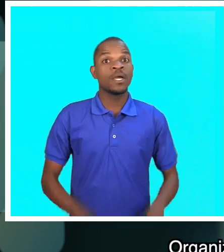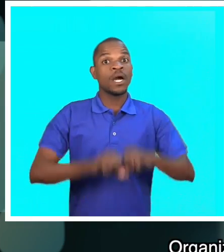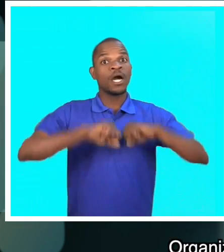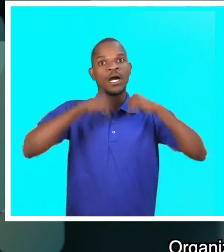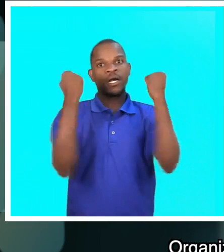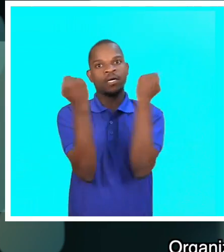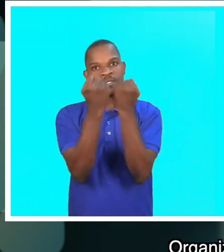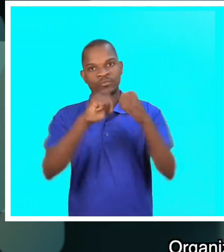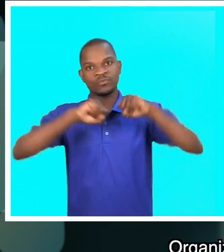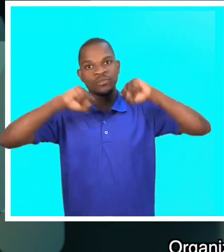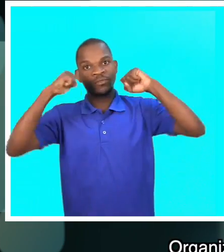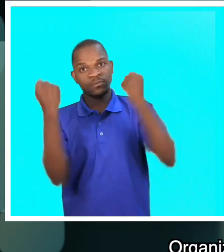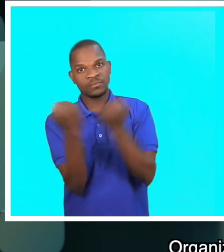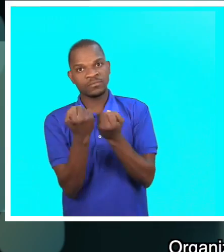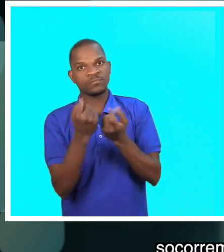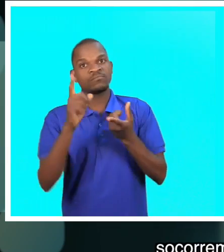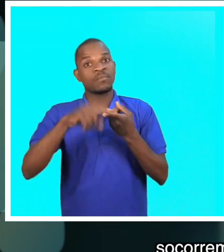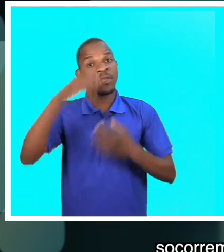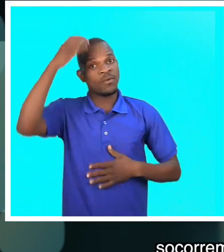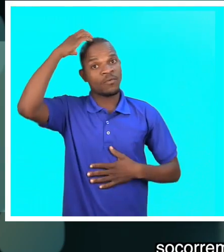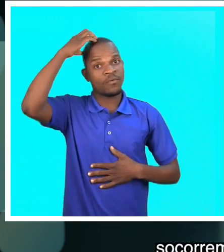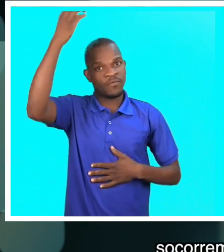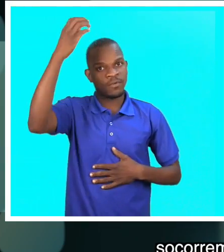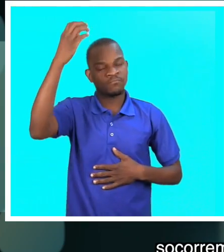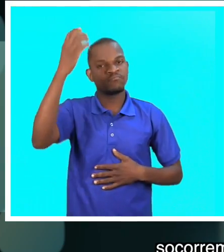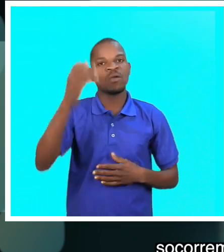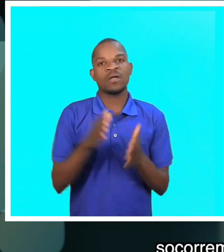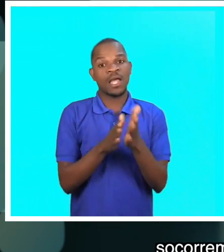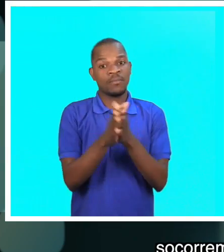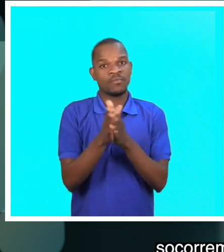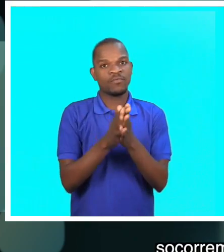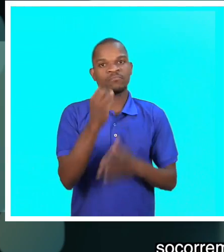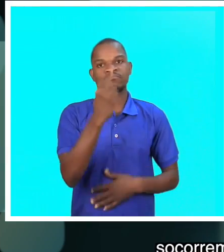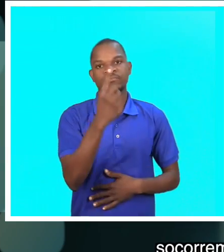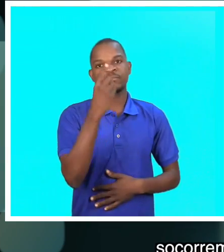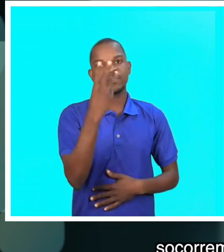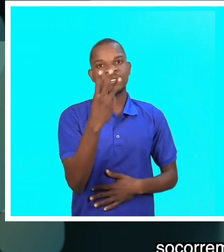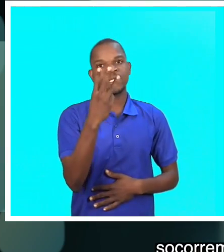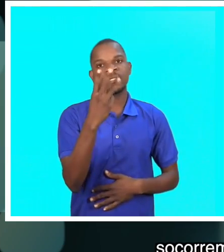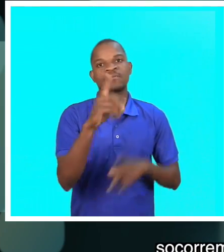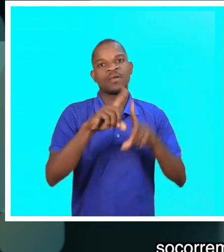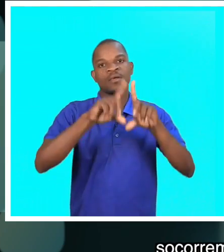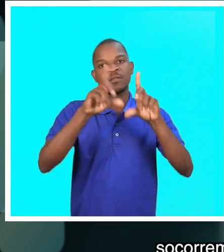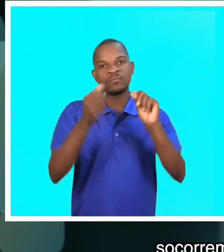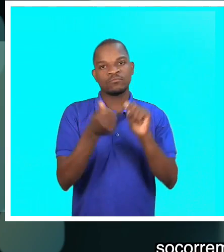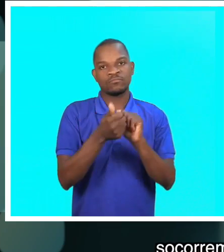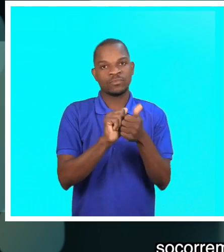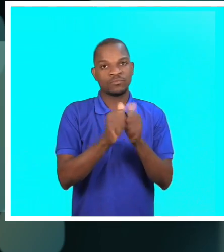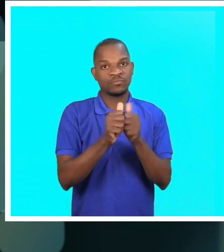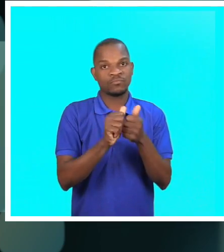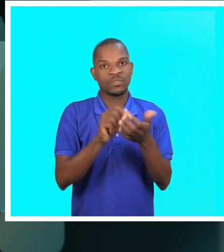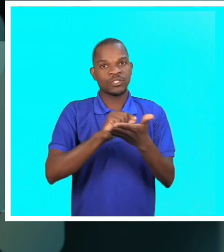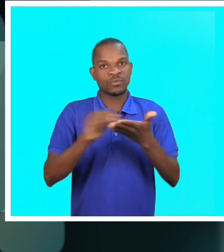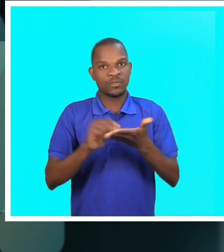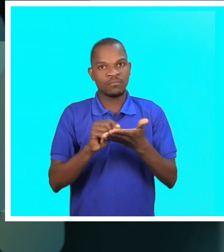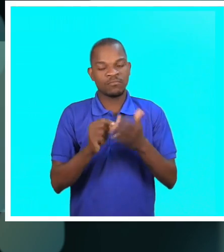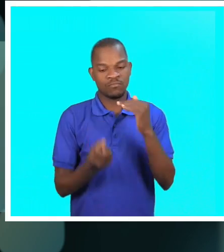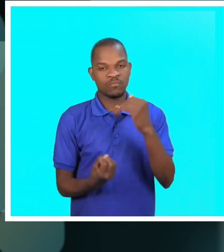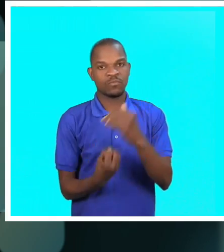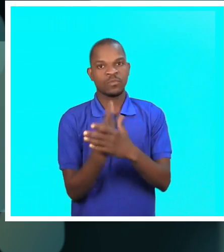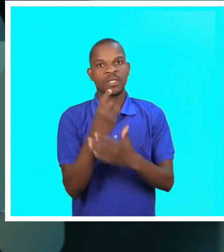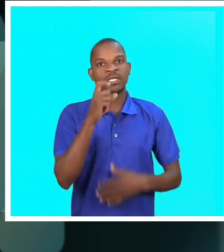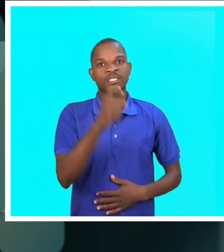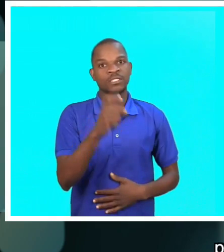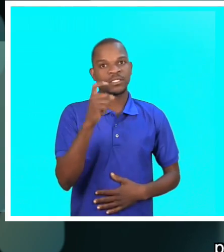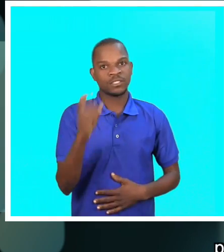Organizações da sociedade civil e governo socorrem-se da 13ª edição dos Jogos Desportivos Escolares que estão a acontecer